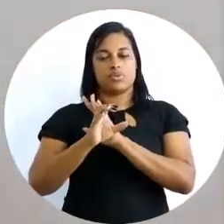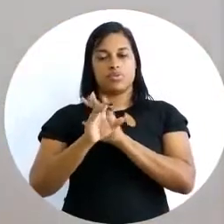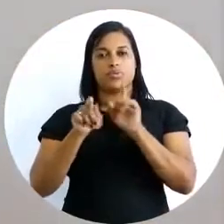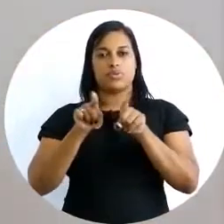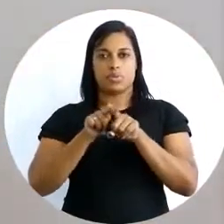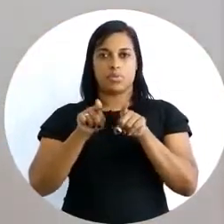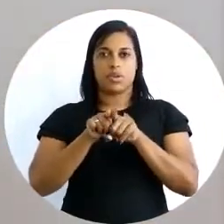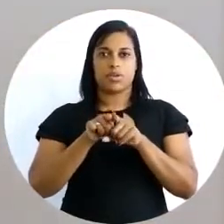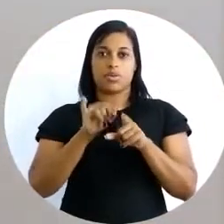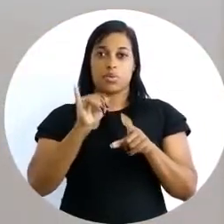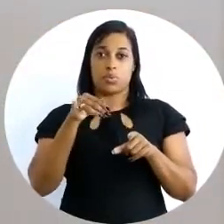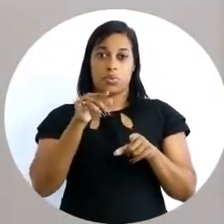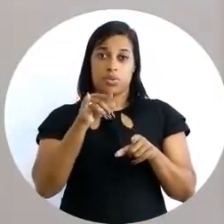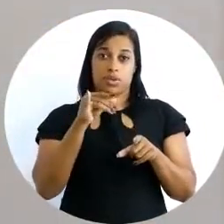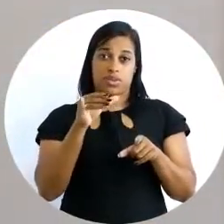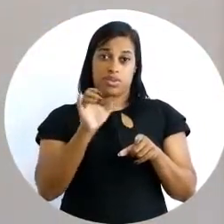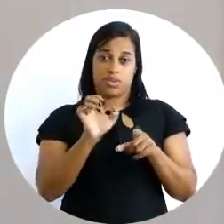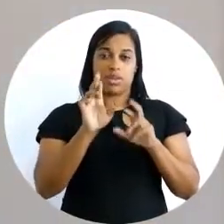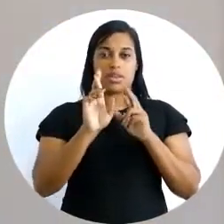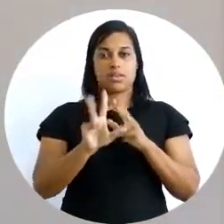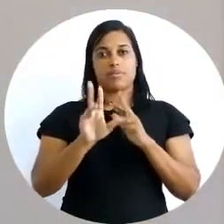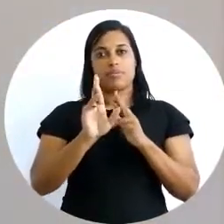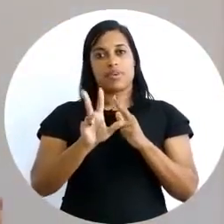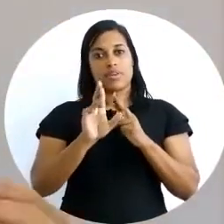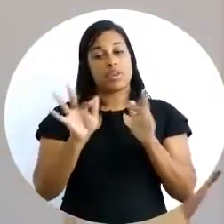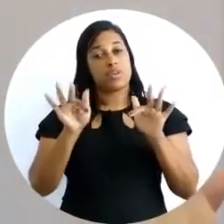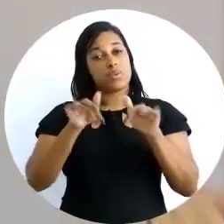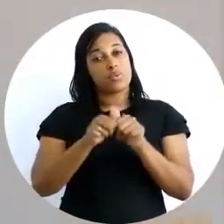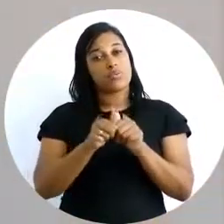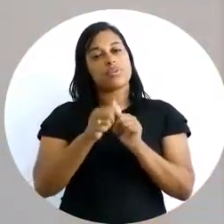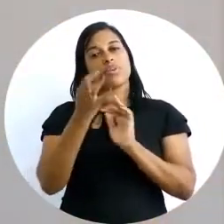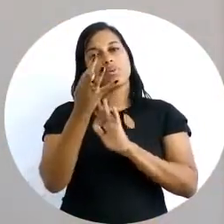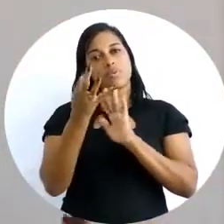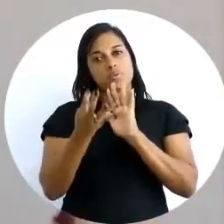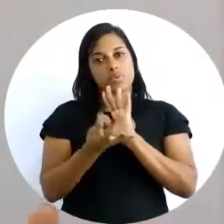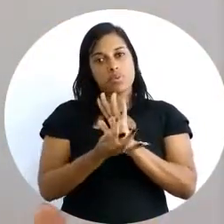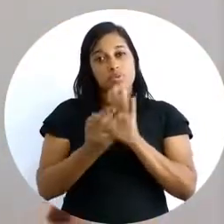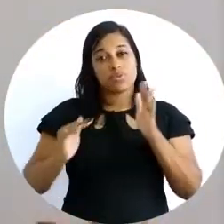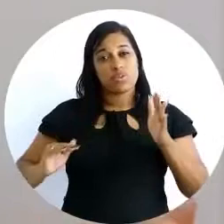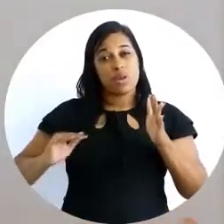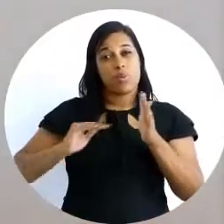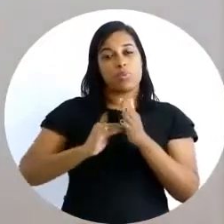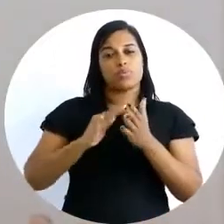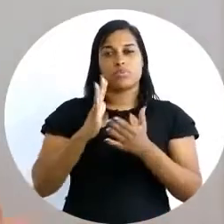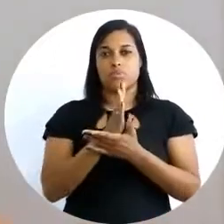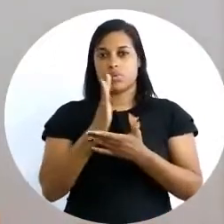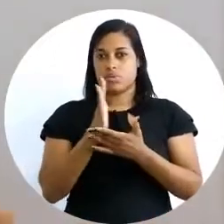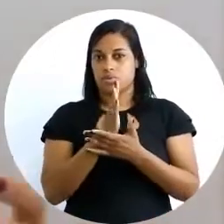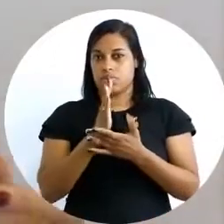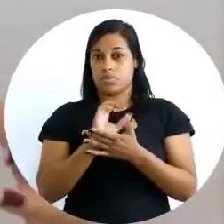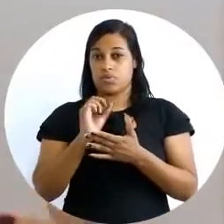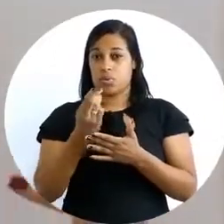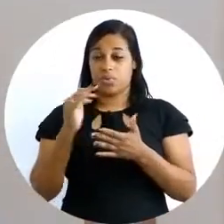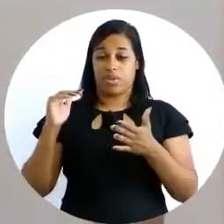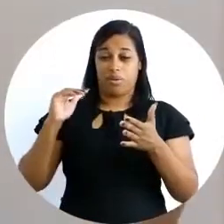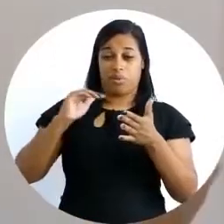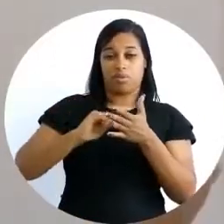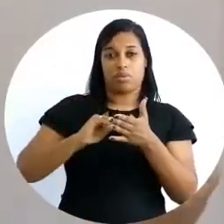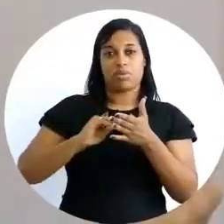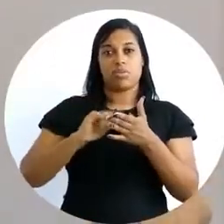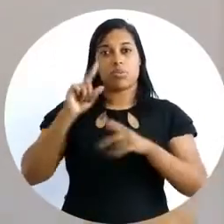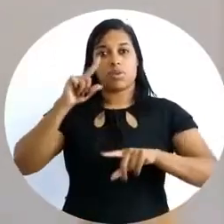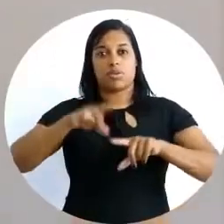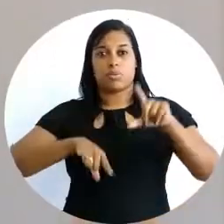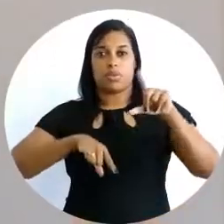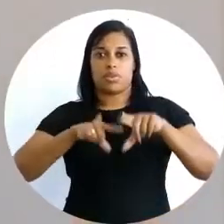publicação. O índice é diferente. Ele vai vir no final da parte textual, na última parte do livro ou na última parte